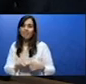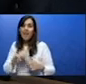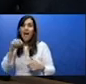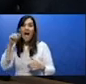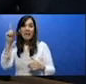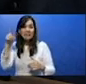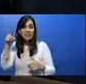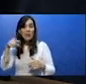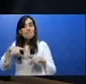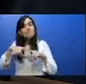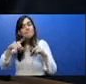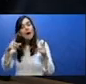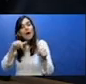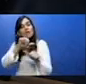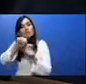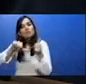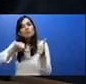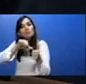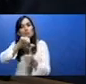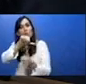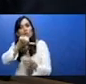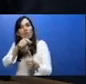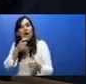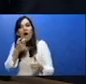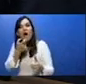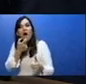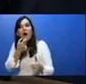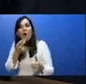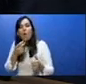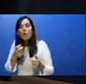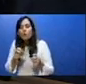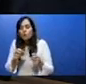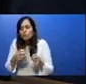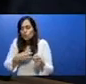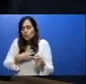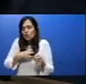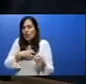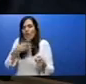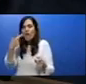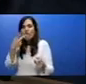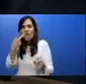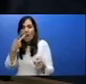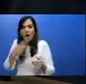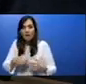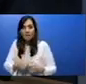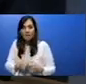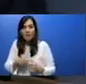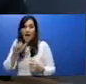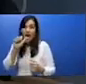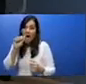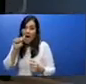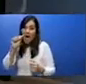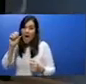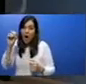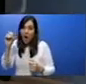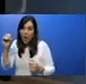também muda a pronúncia das vogais A, O, tá? Ó,